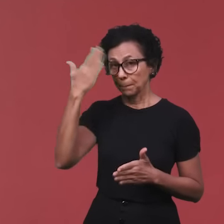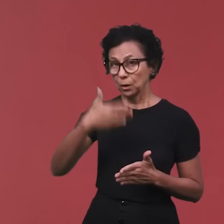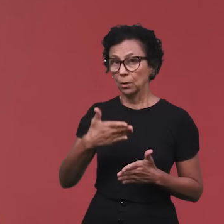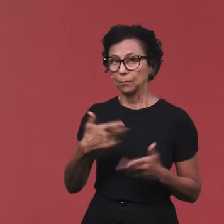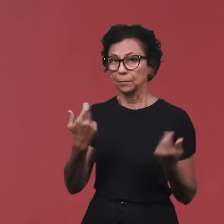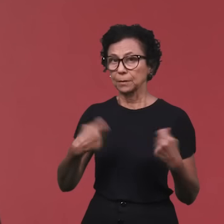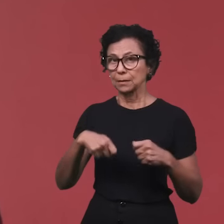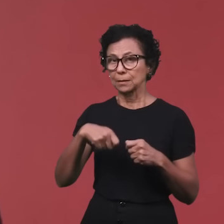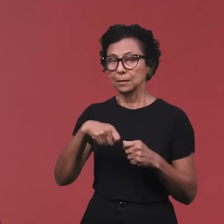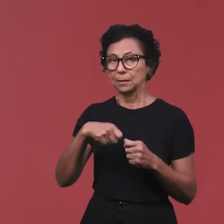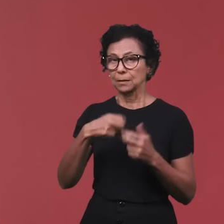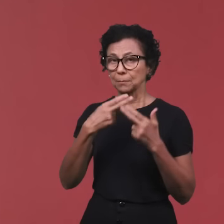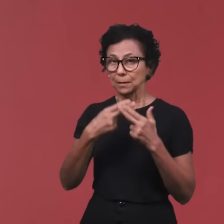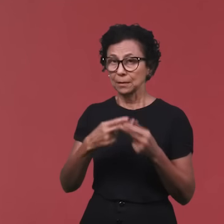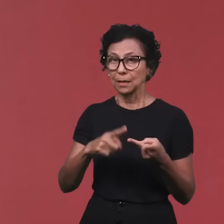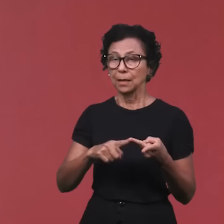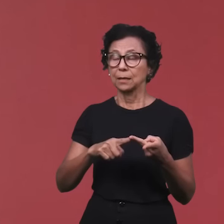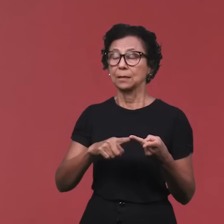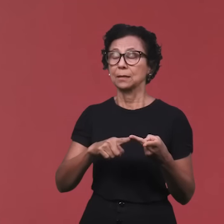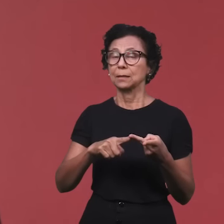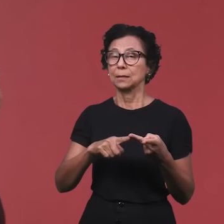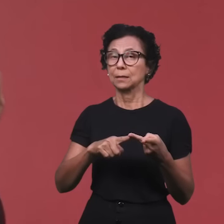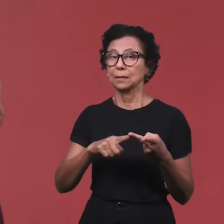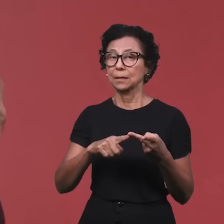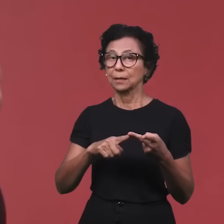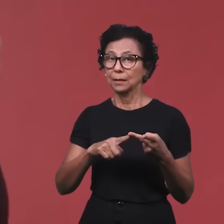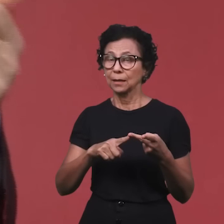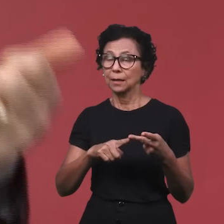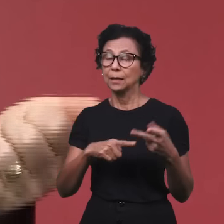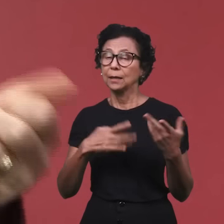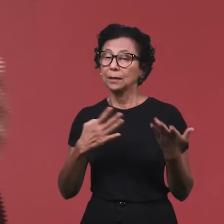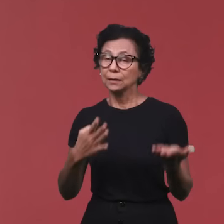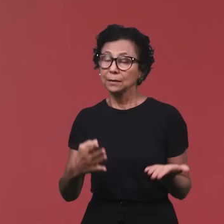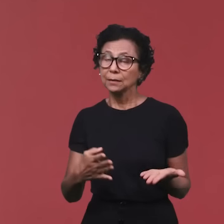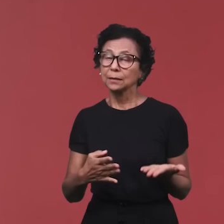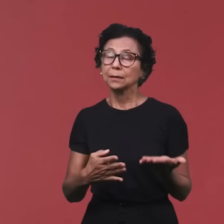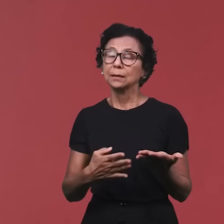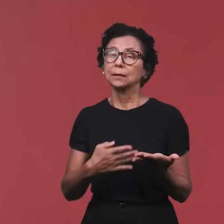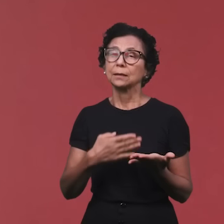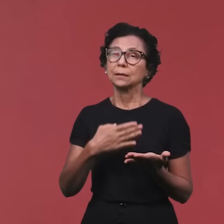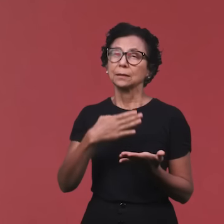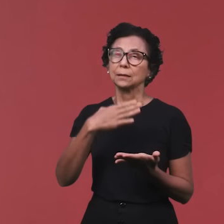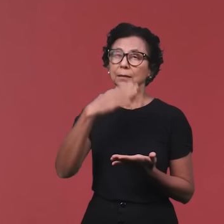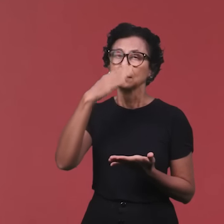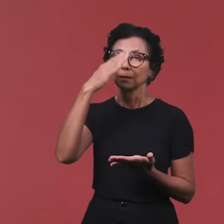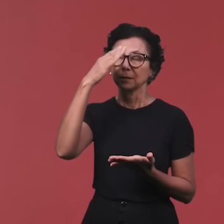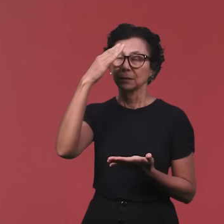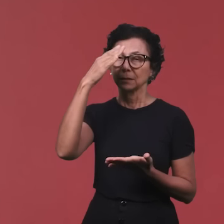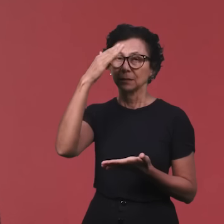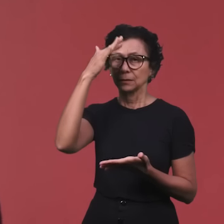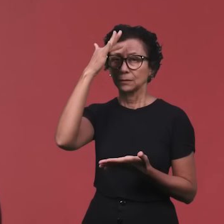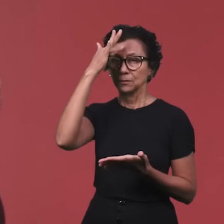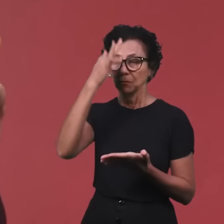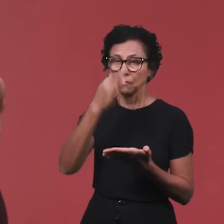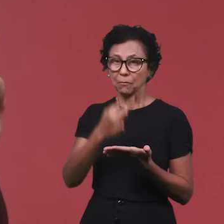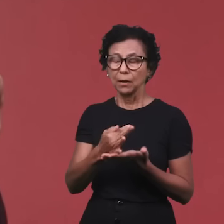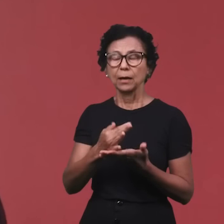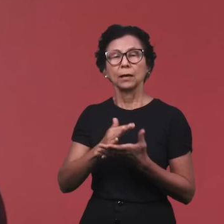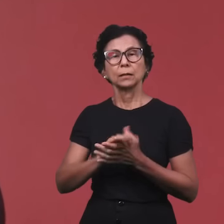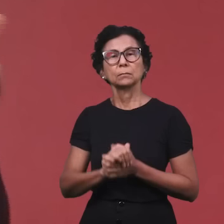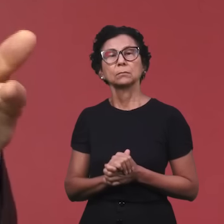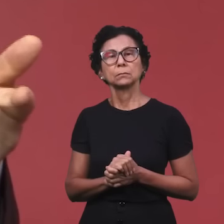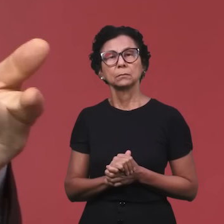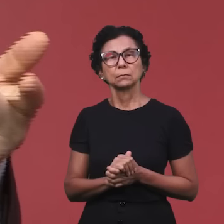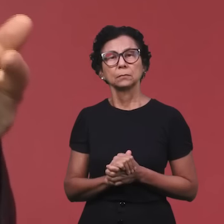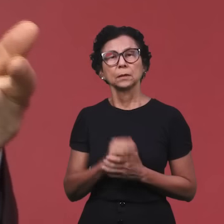paciência gera esperança, quer dizer, é a prova que nos leva ao aperfeiçoamento na fé. Que à medida que o servo ele é provado,